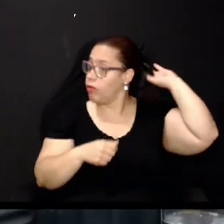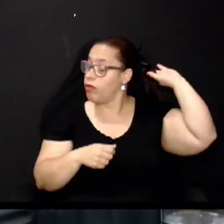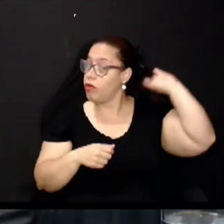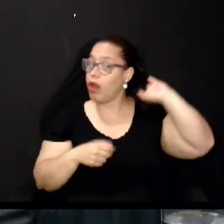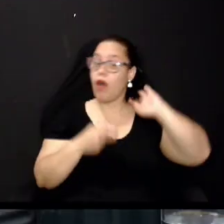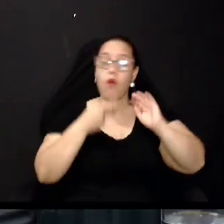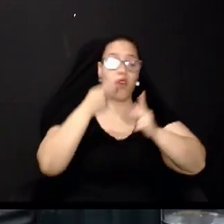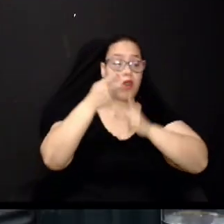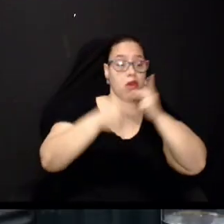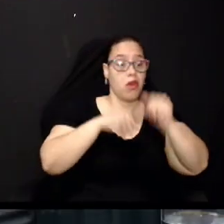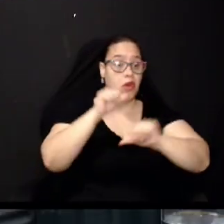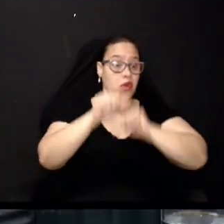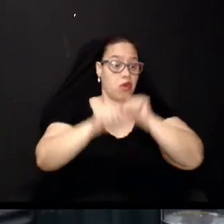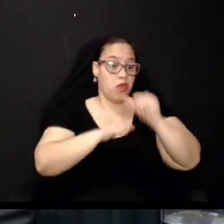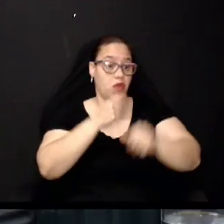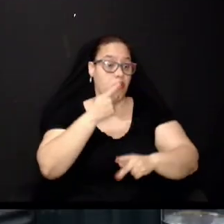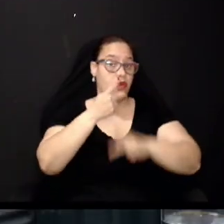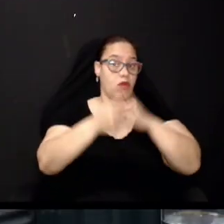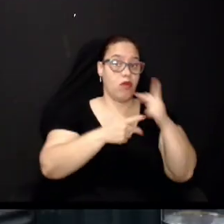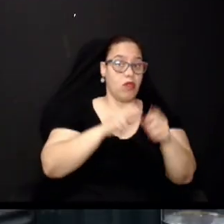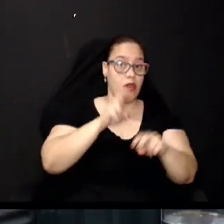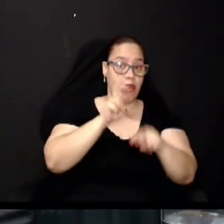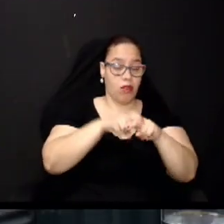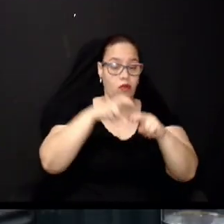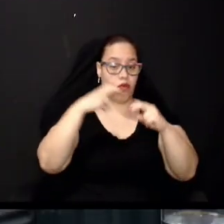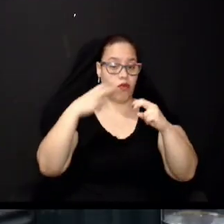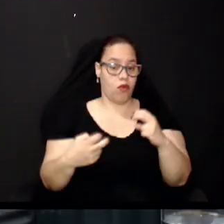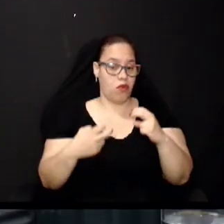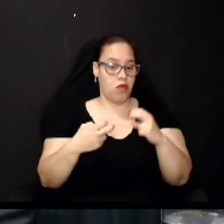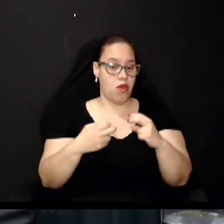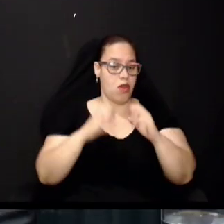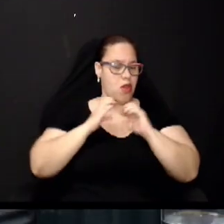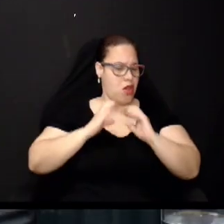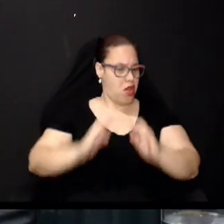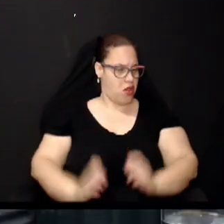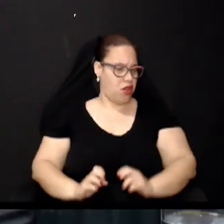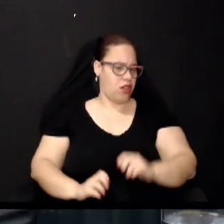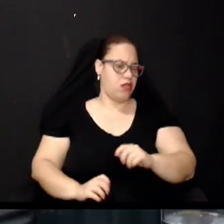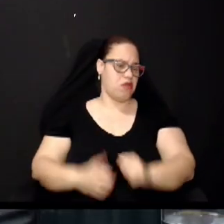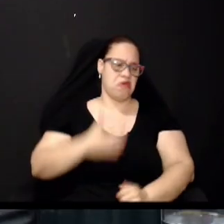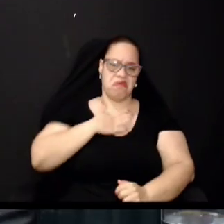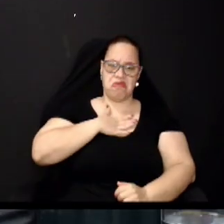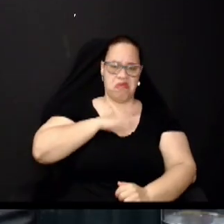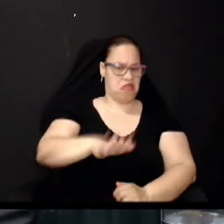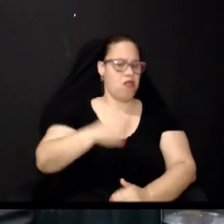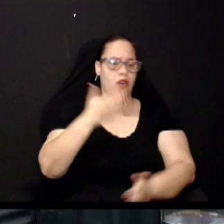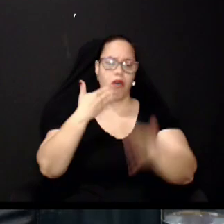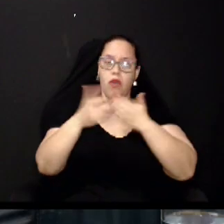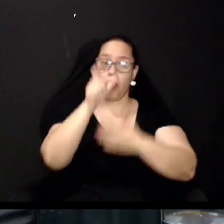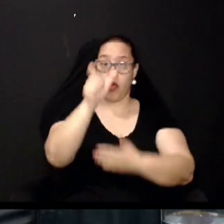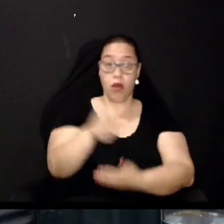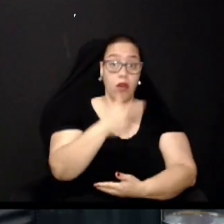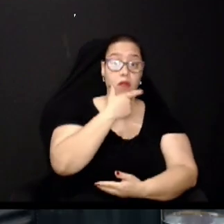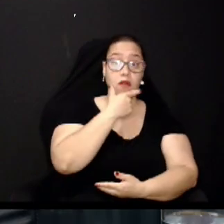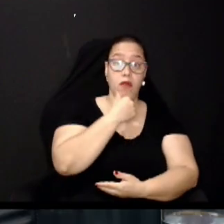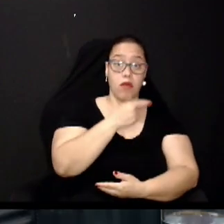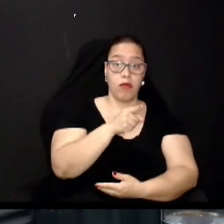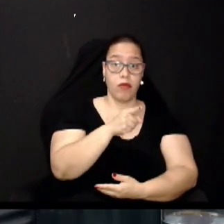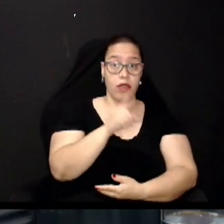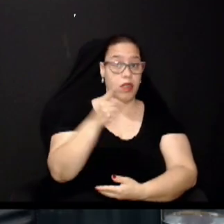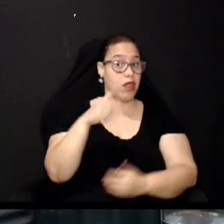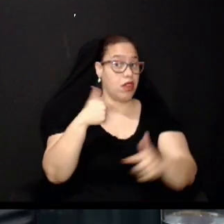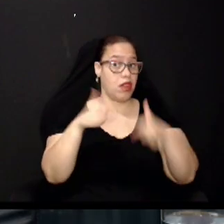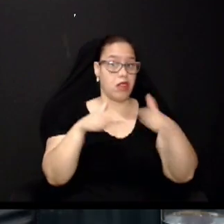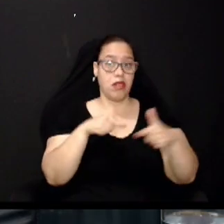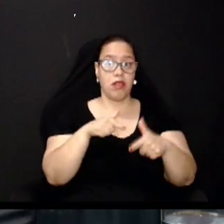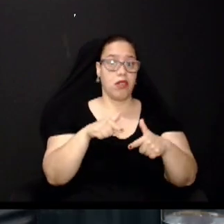maneira de você sentar, não se comporte daquela maneira, não gostaria que você conversasse com aquela pessoa, acho que aquele trabalho talvez não seja tão